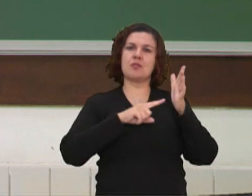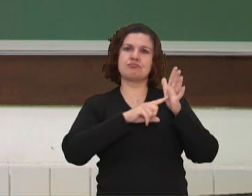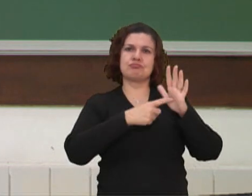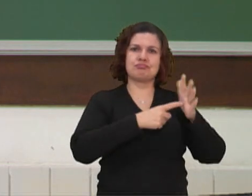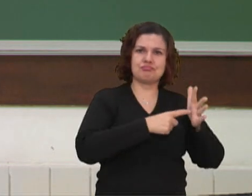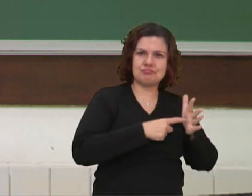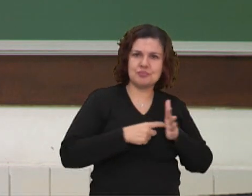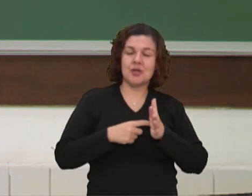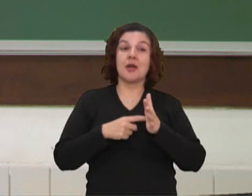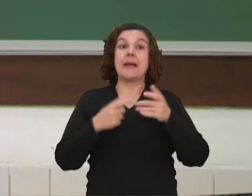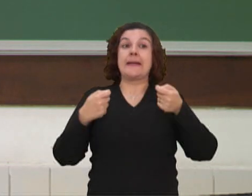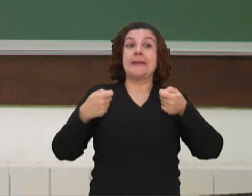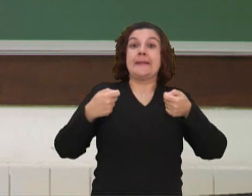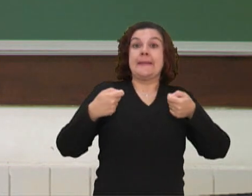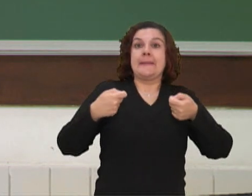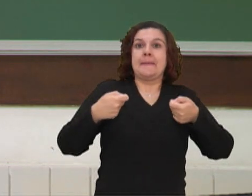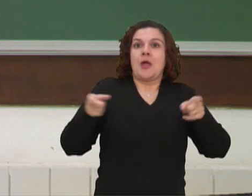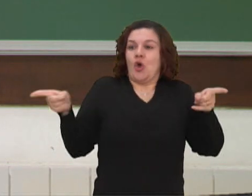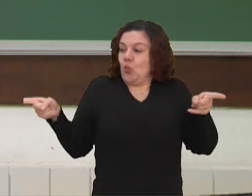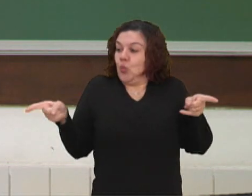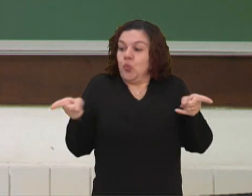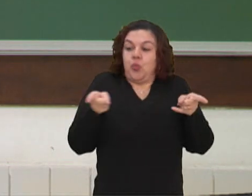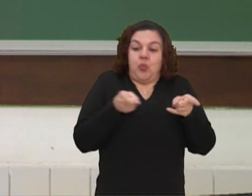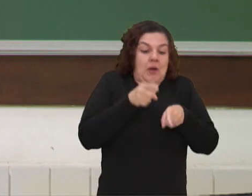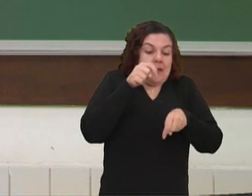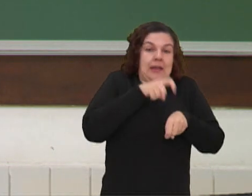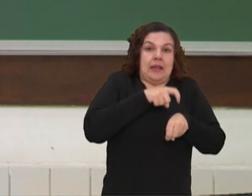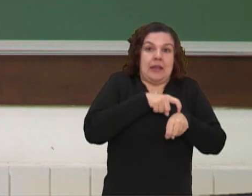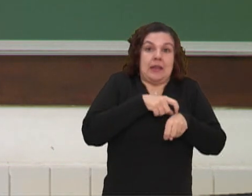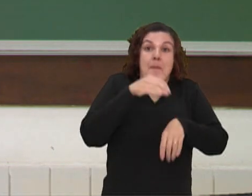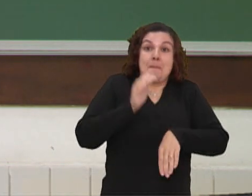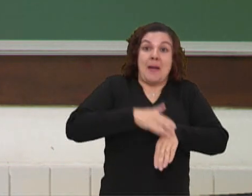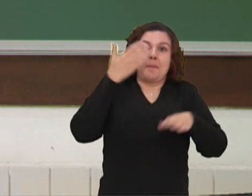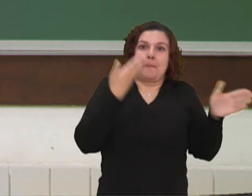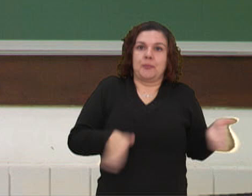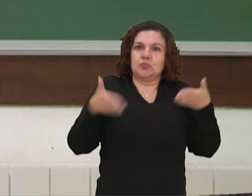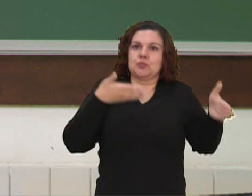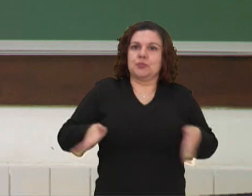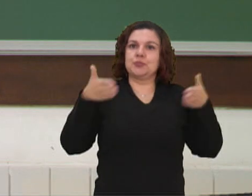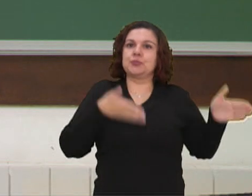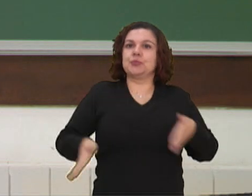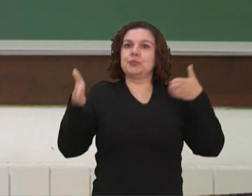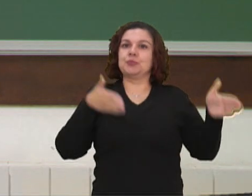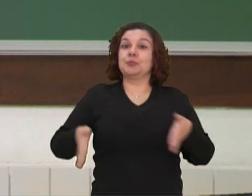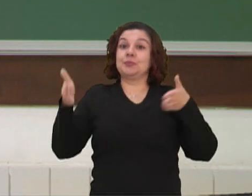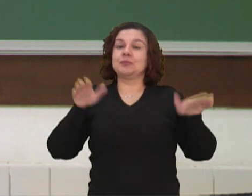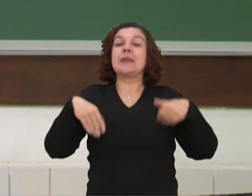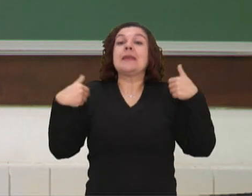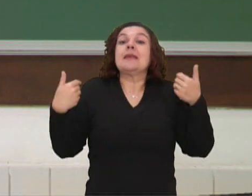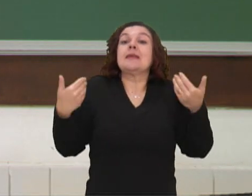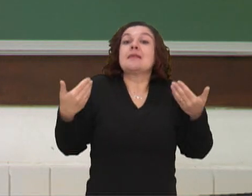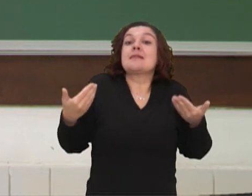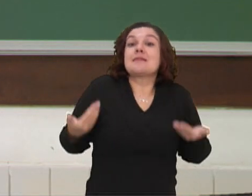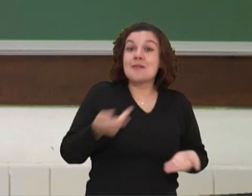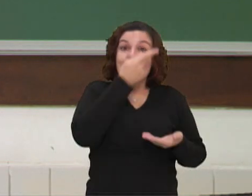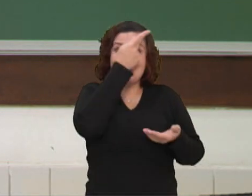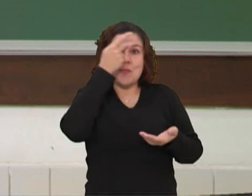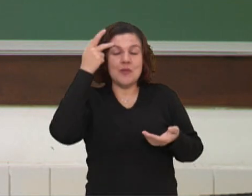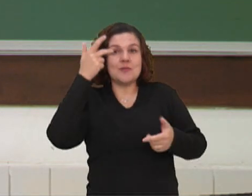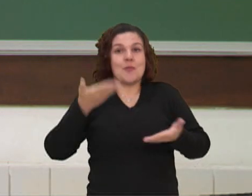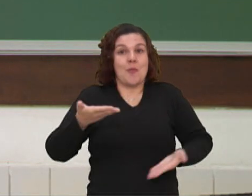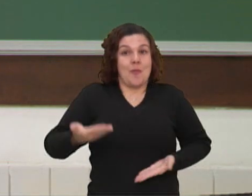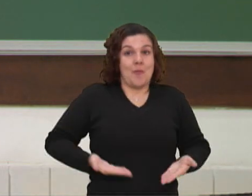a necessidade de reduzir o tempo e produzir mais. Então, aquele trabalhador tinha que